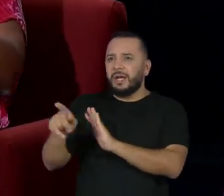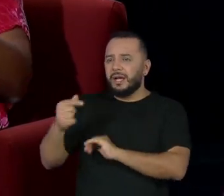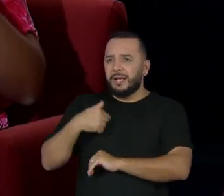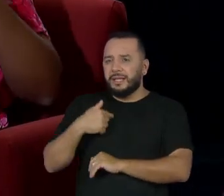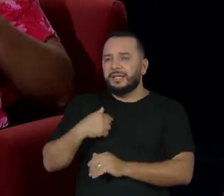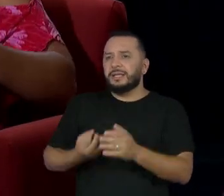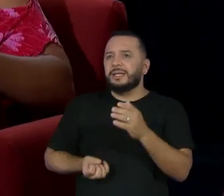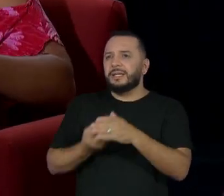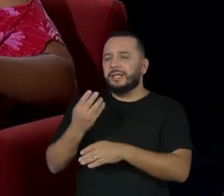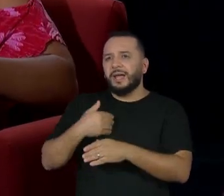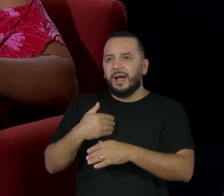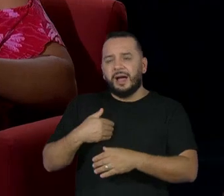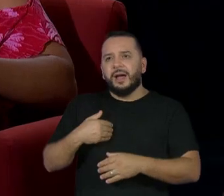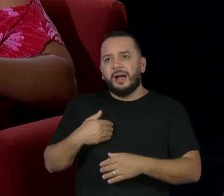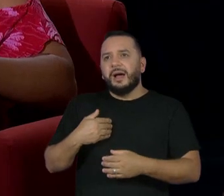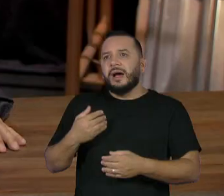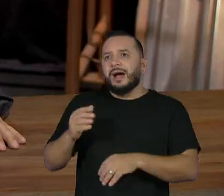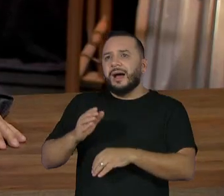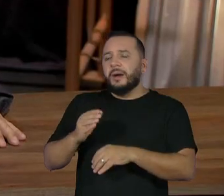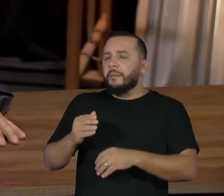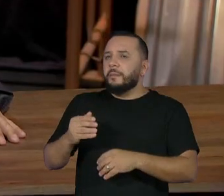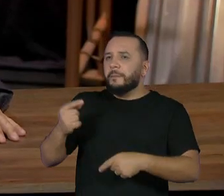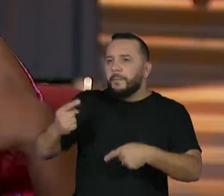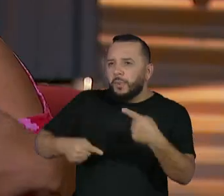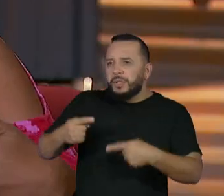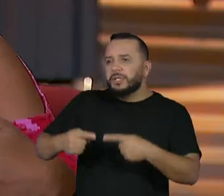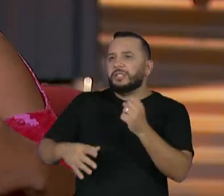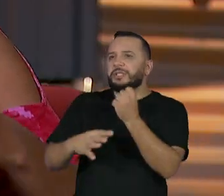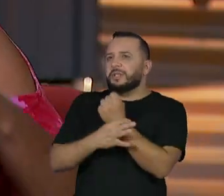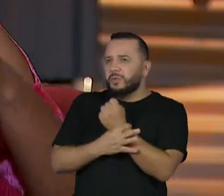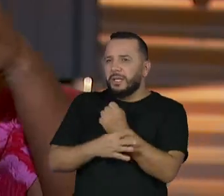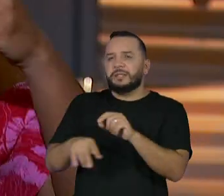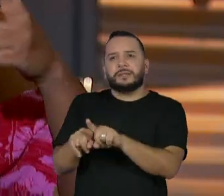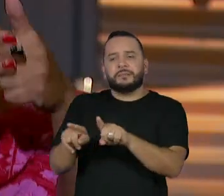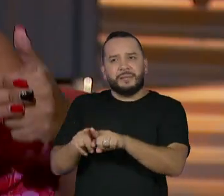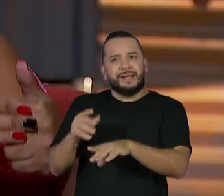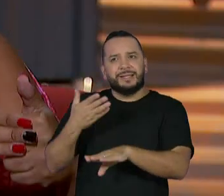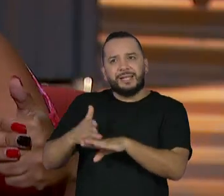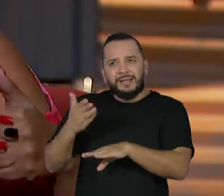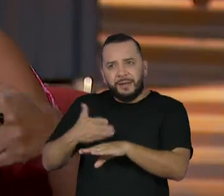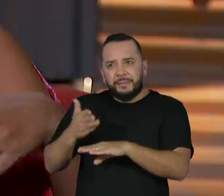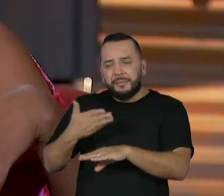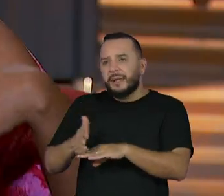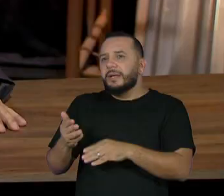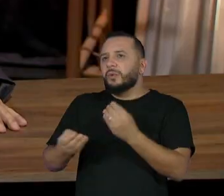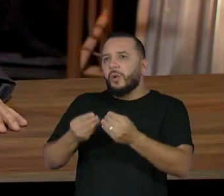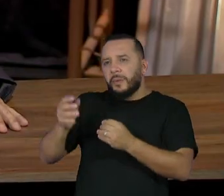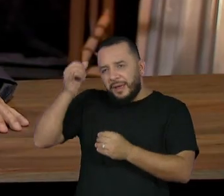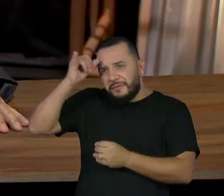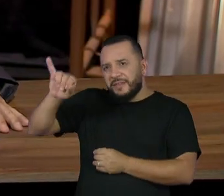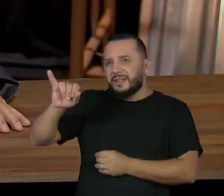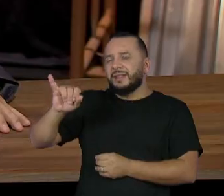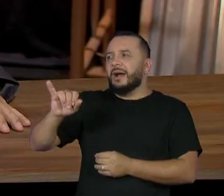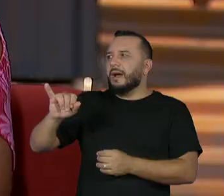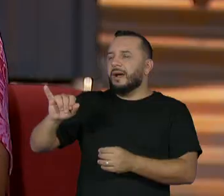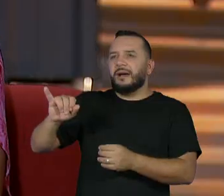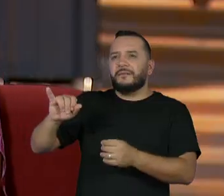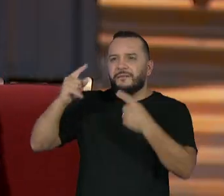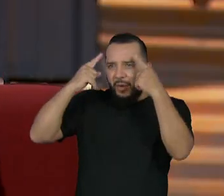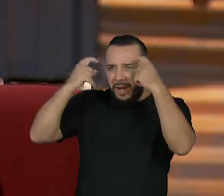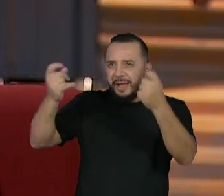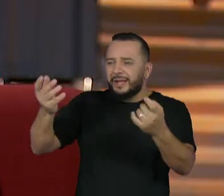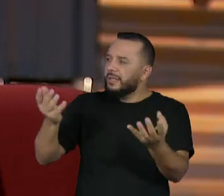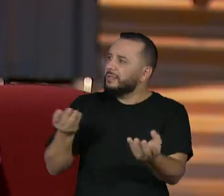uma política de segurança preventiva. Treinamento. Né? Um treinamento preventivo, comunitário, né? De diálogos. E aí, uma coisa também que